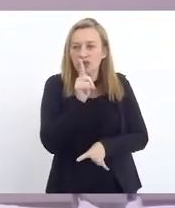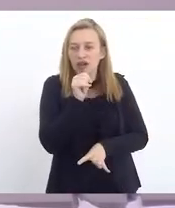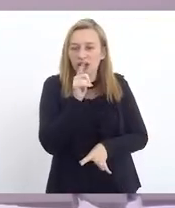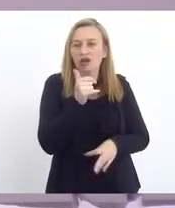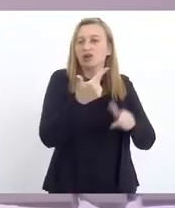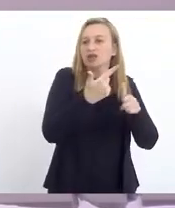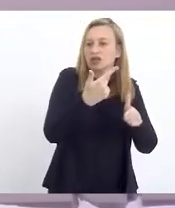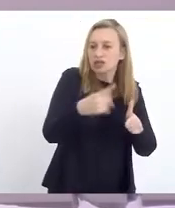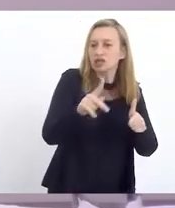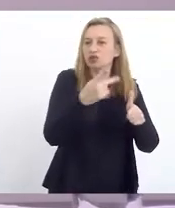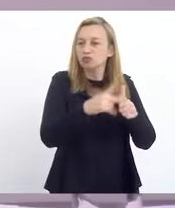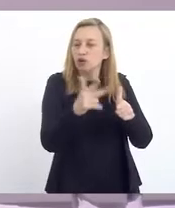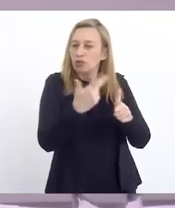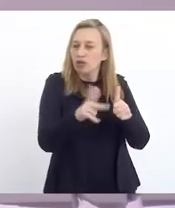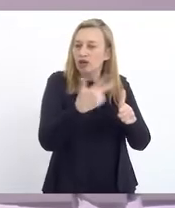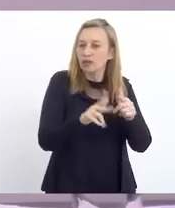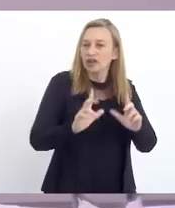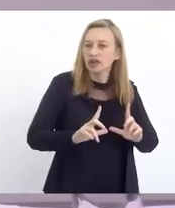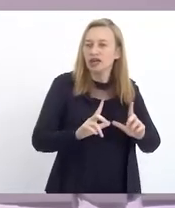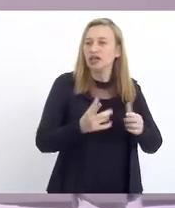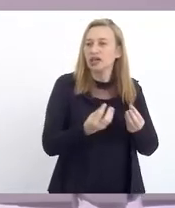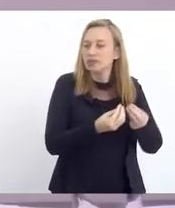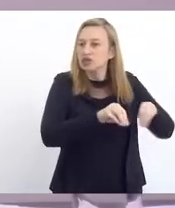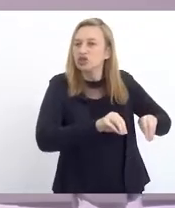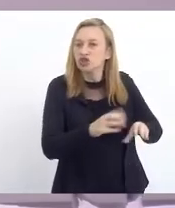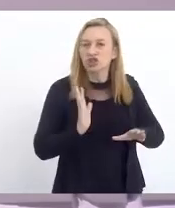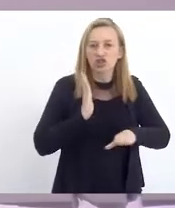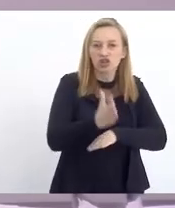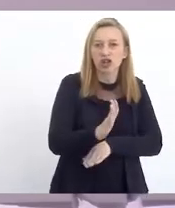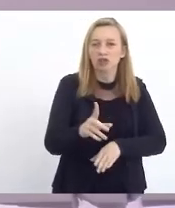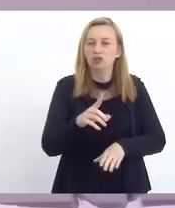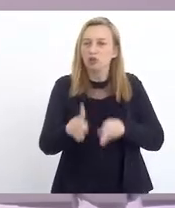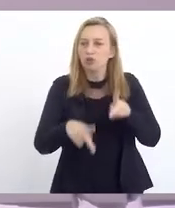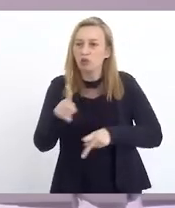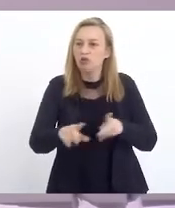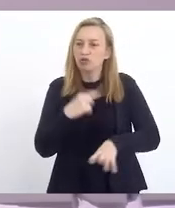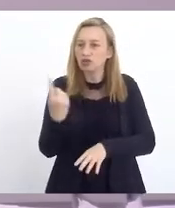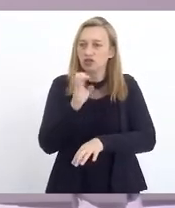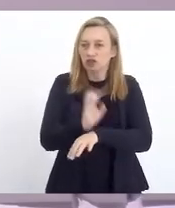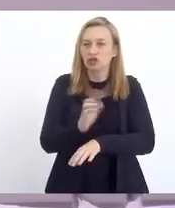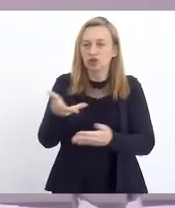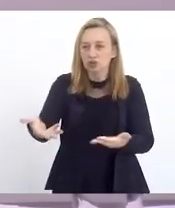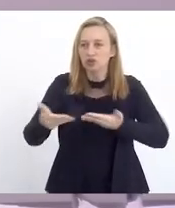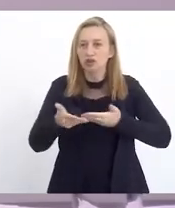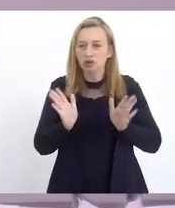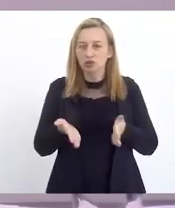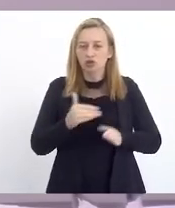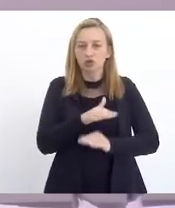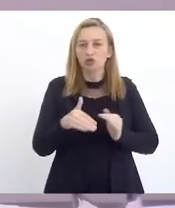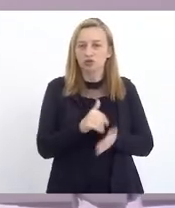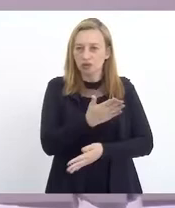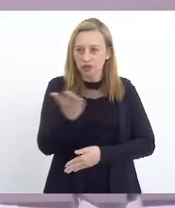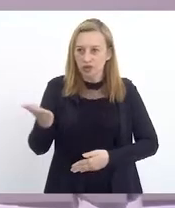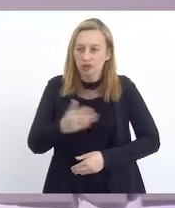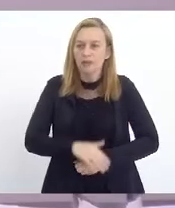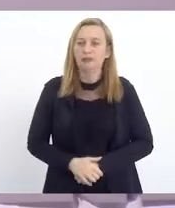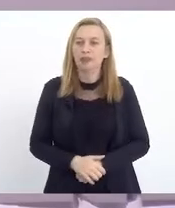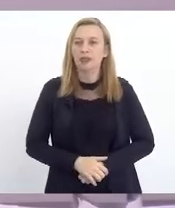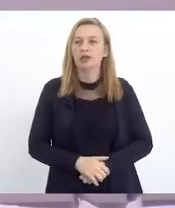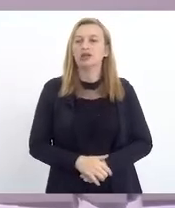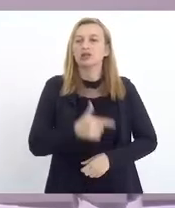problemas que atingem diretamente a população do nosso Estado, que convocamos todos para a audiência pública de hoje.